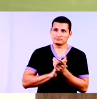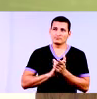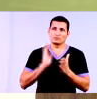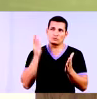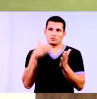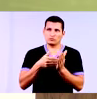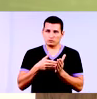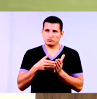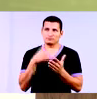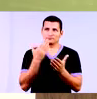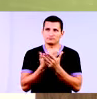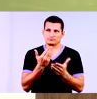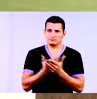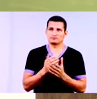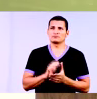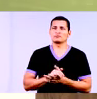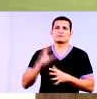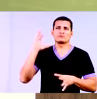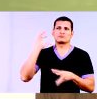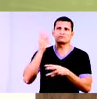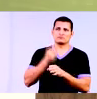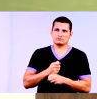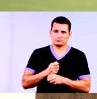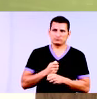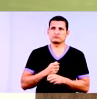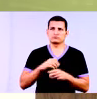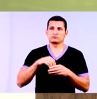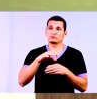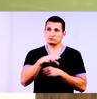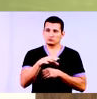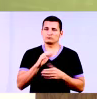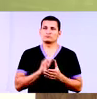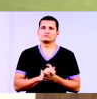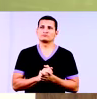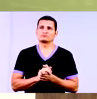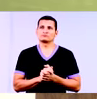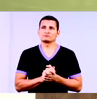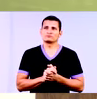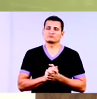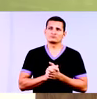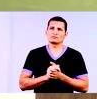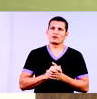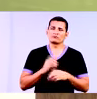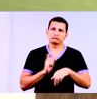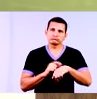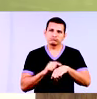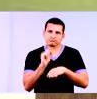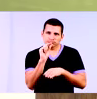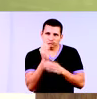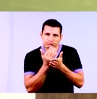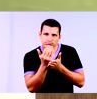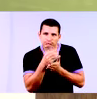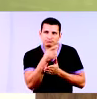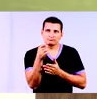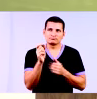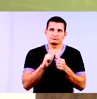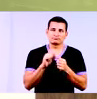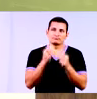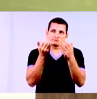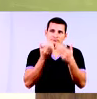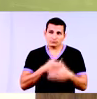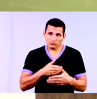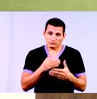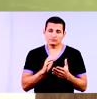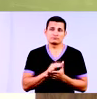aula dedicada a revisar o conteúdo que nós vimos no decorrer do módulo. Daqui a pouco vocês vão fazer uma prova, uma avaliação para testar os conhecimentos que vocês adquiriram